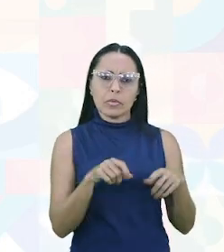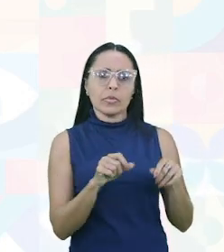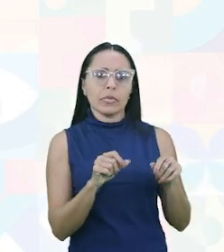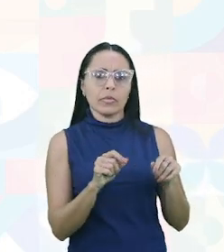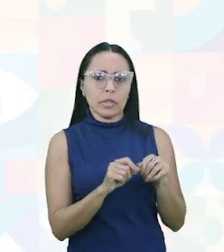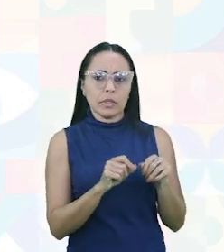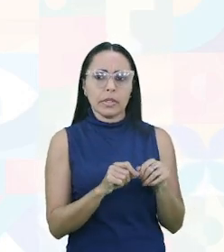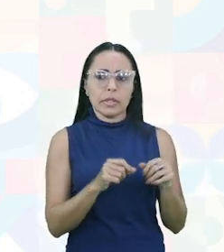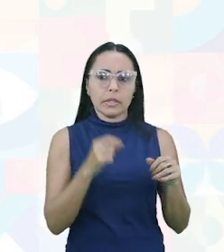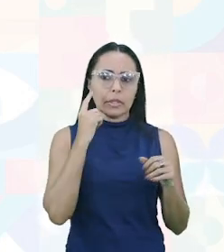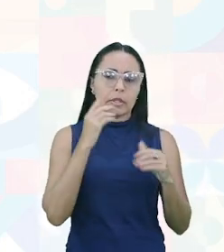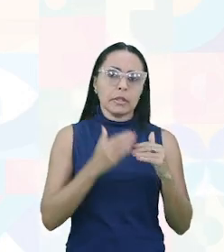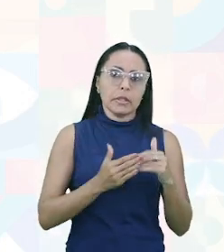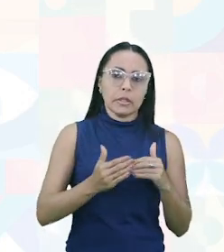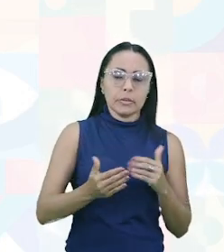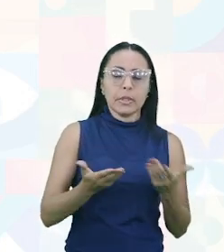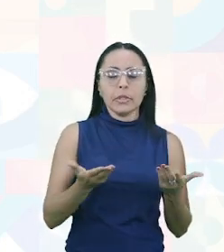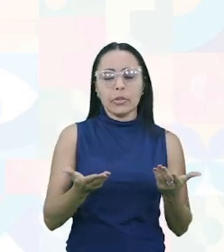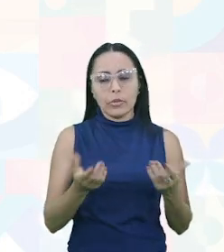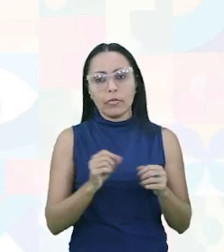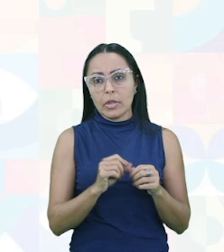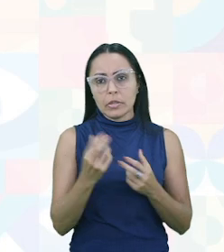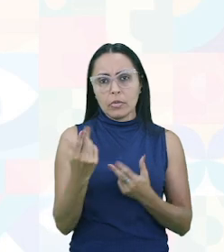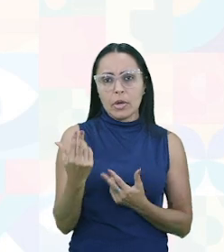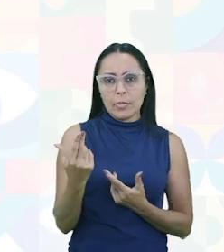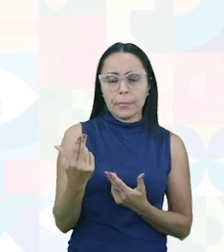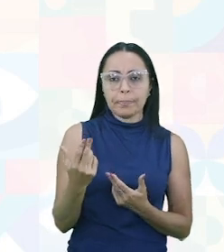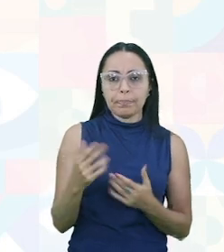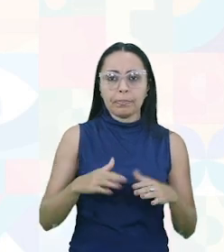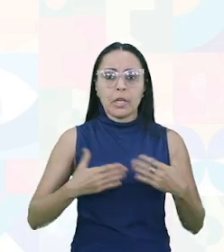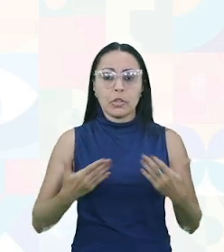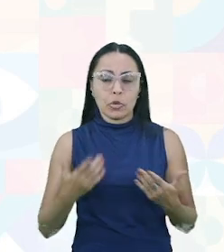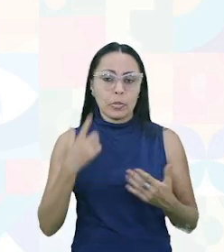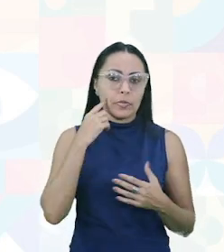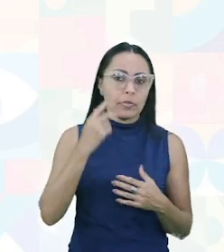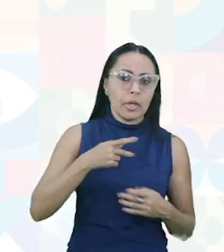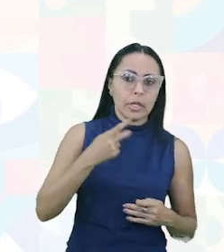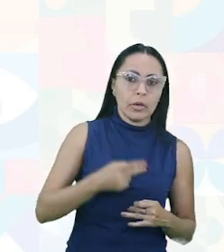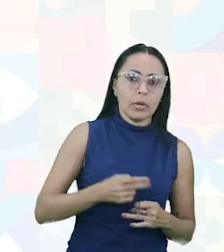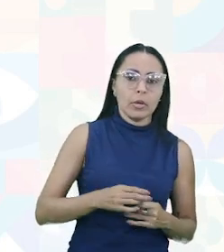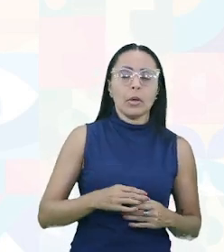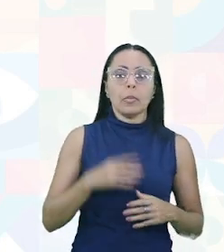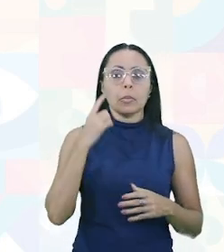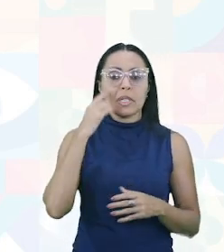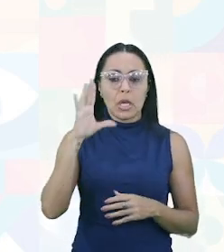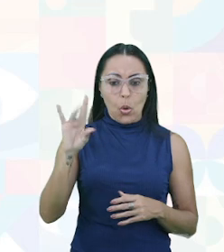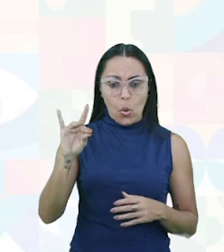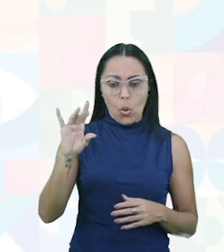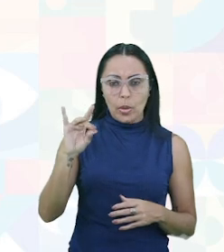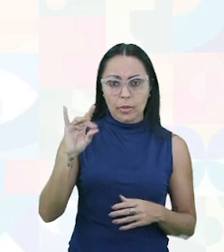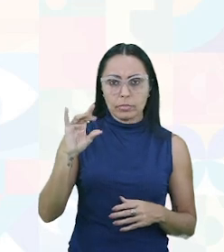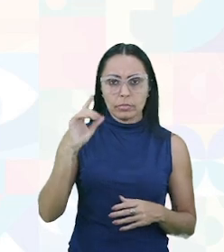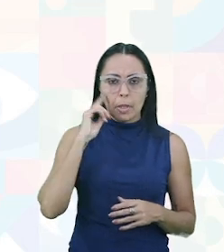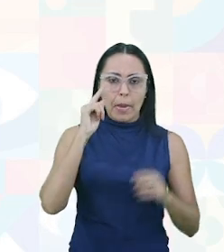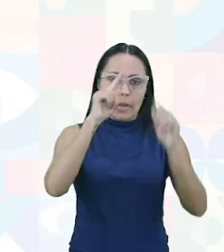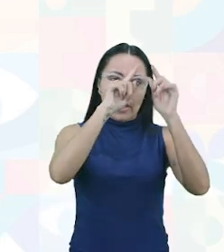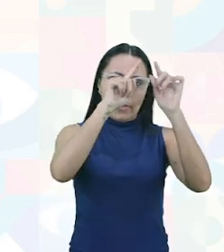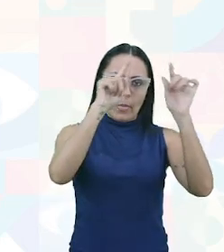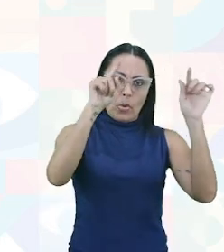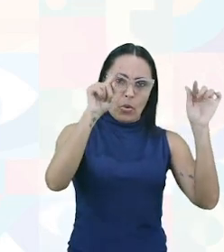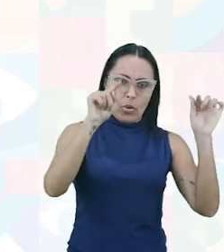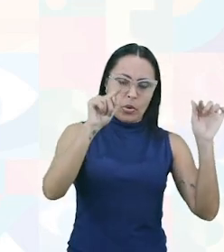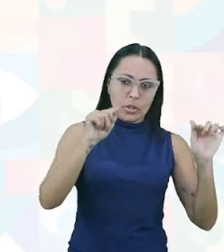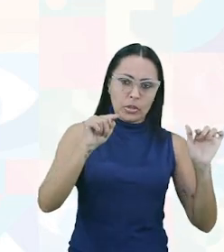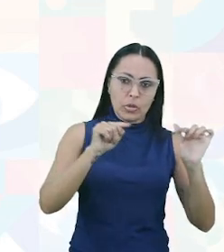E desde então faço dessa forma. E aí, você, como eu falei, você pode passar tanto uma cola aqui na borda, como pode